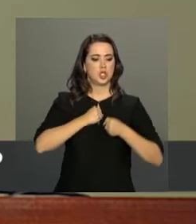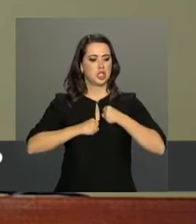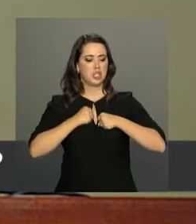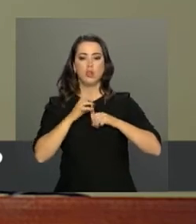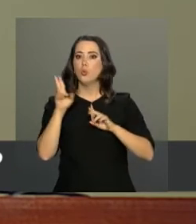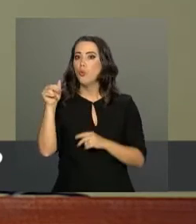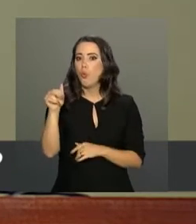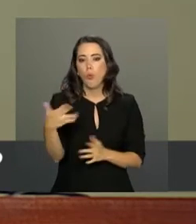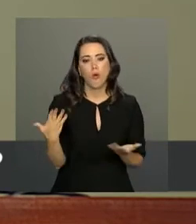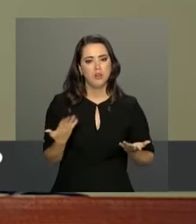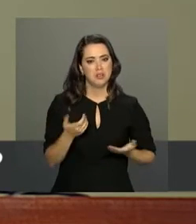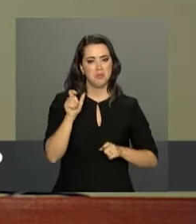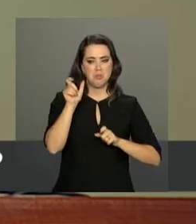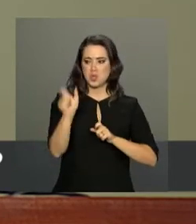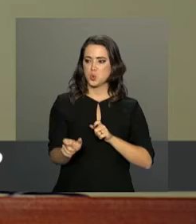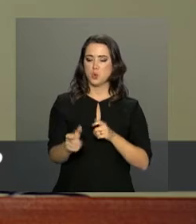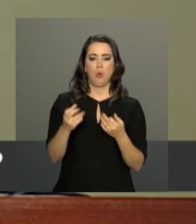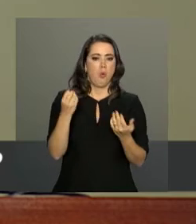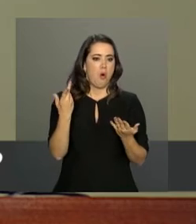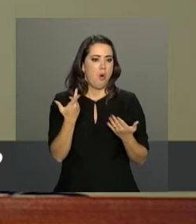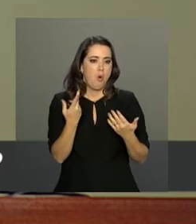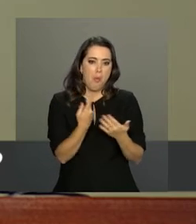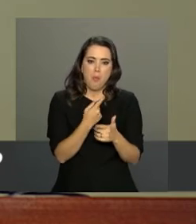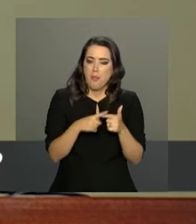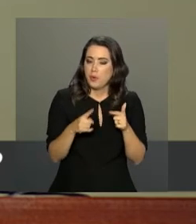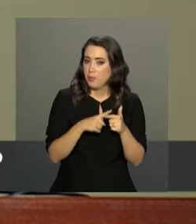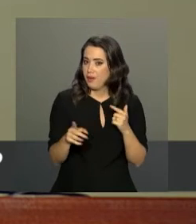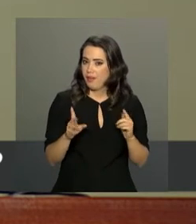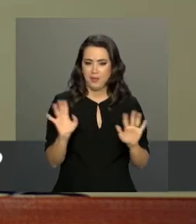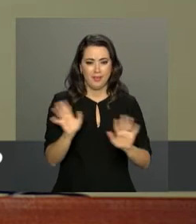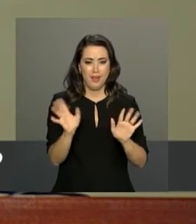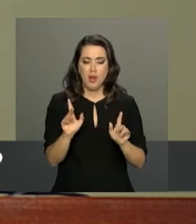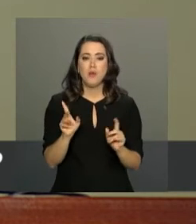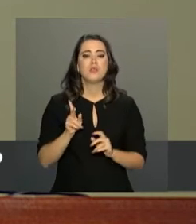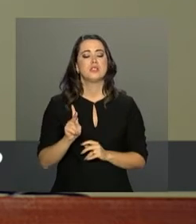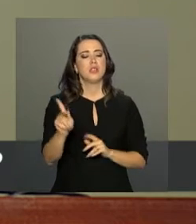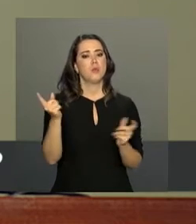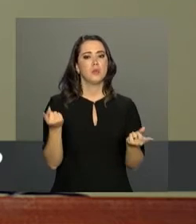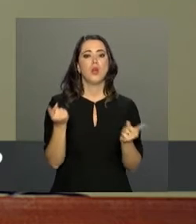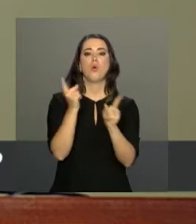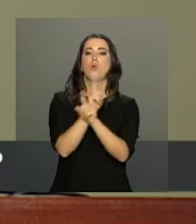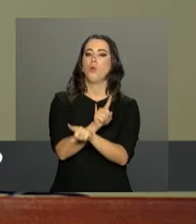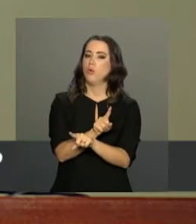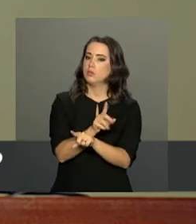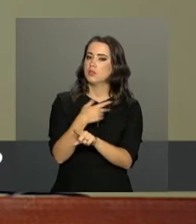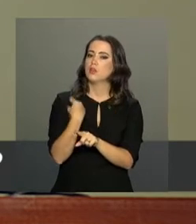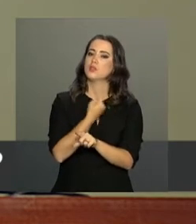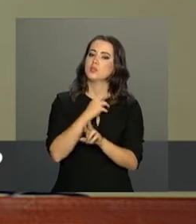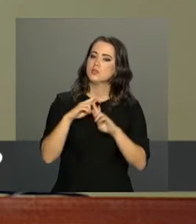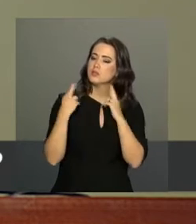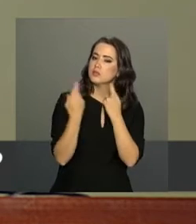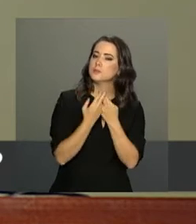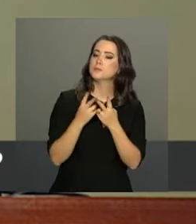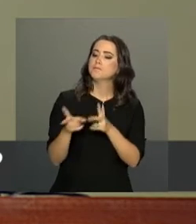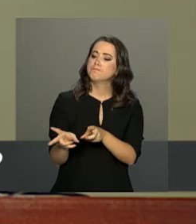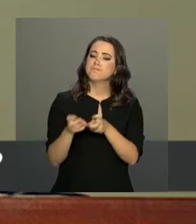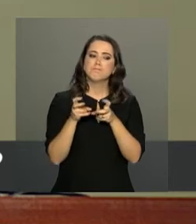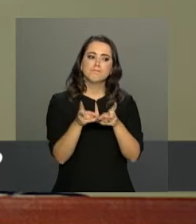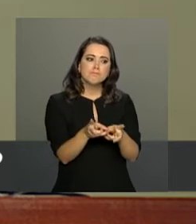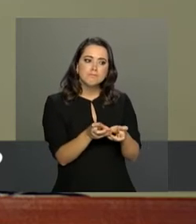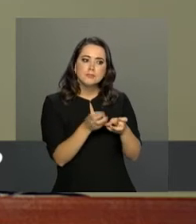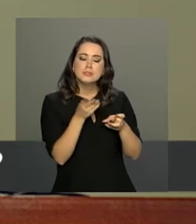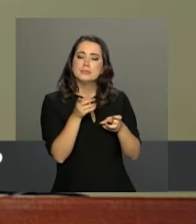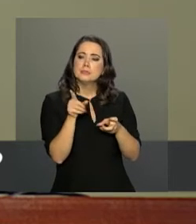ou a qualquer pessoa ao contrário sempre nas reuniões várias que tivemos o que eu percebi é